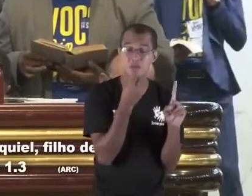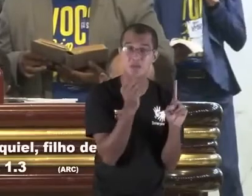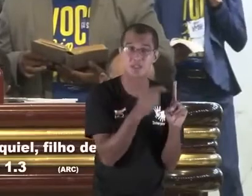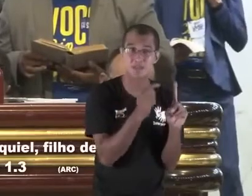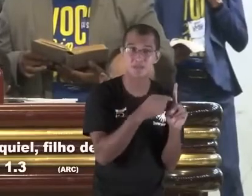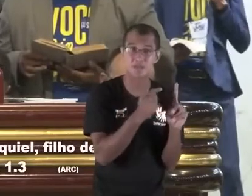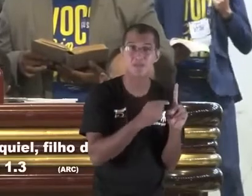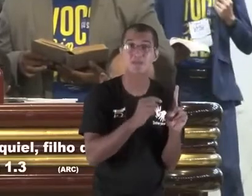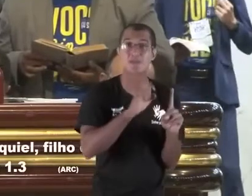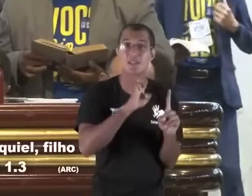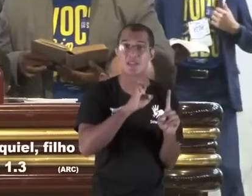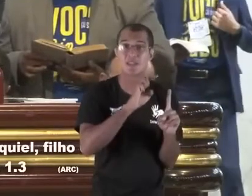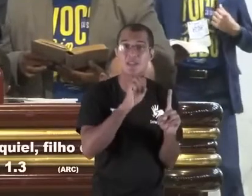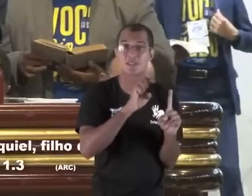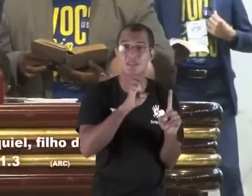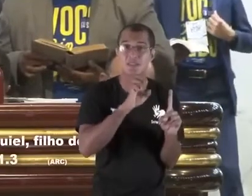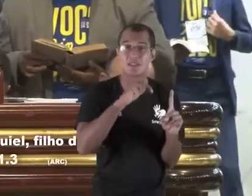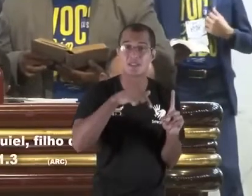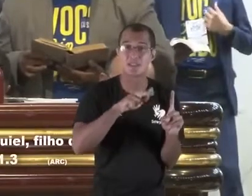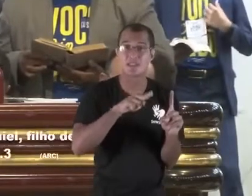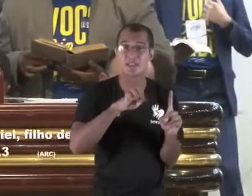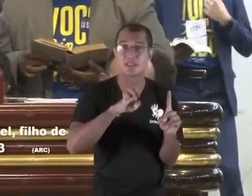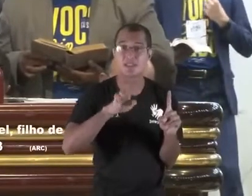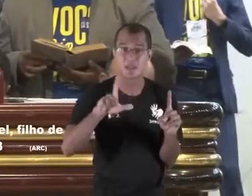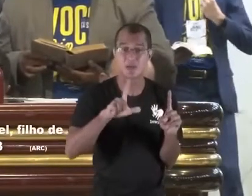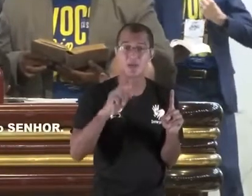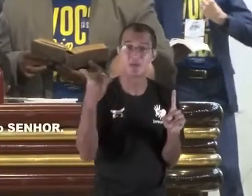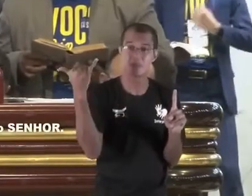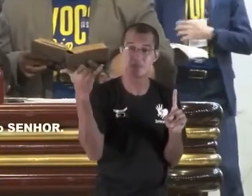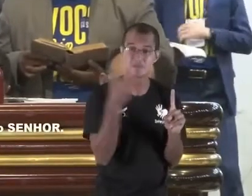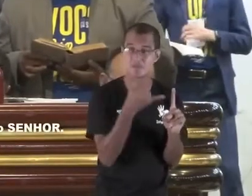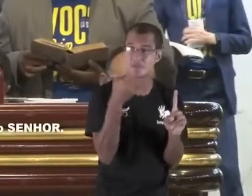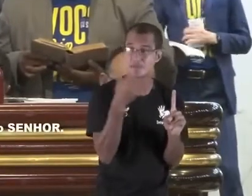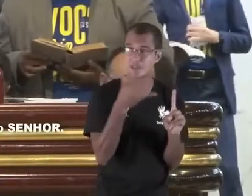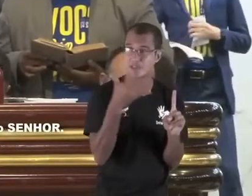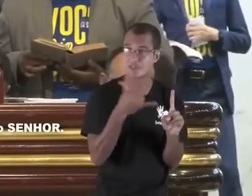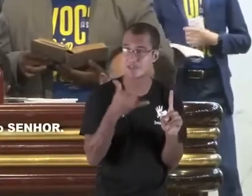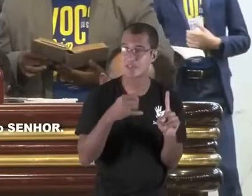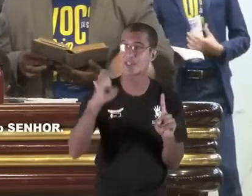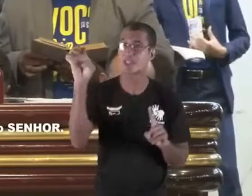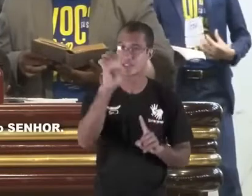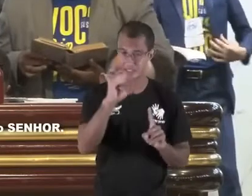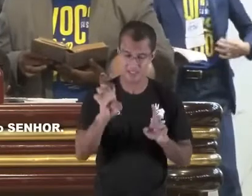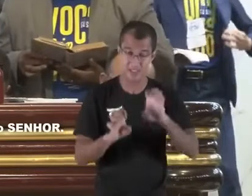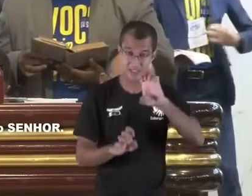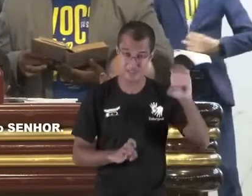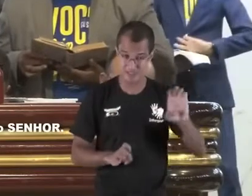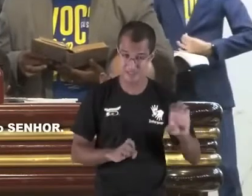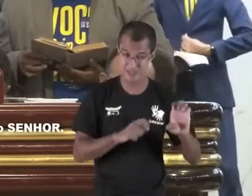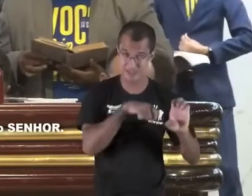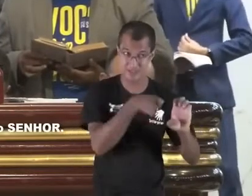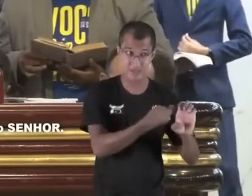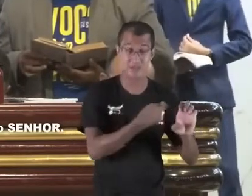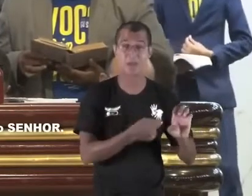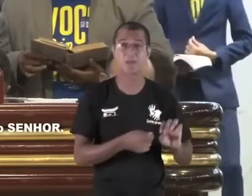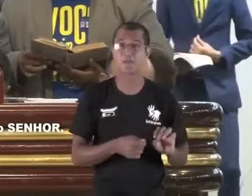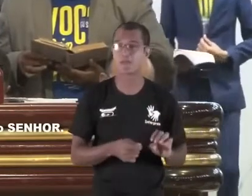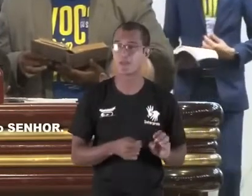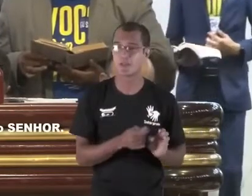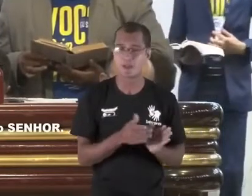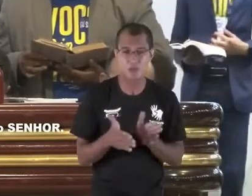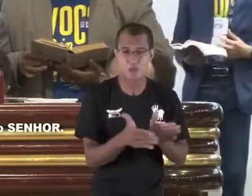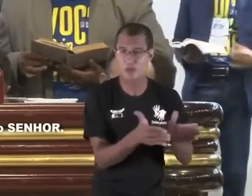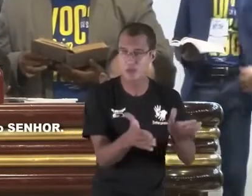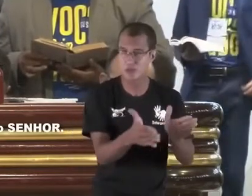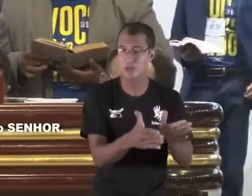sacerdote, na terra dos caldeus, às margens do rio Quebar,